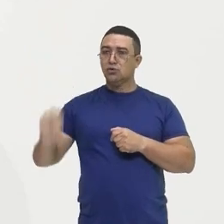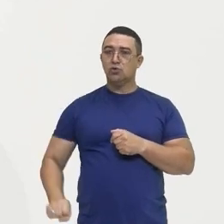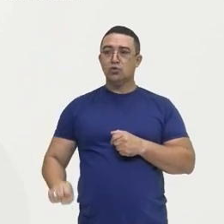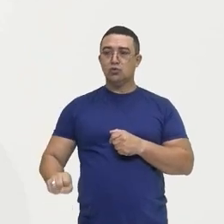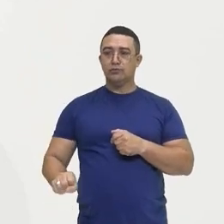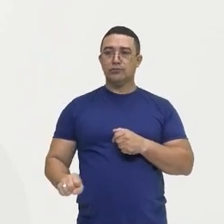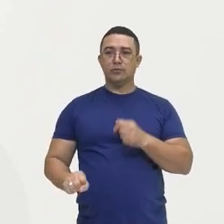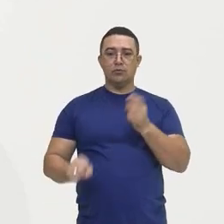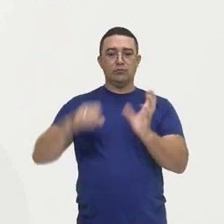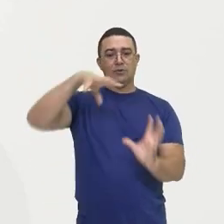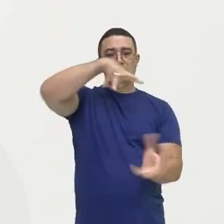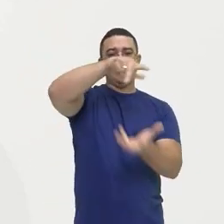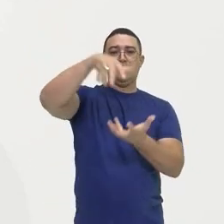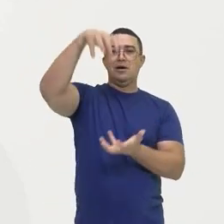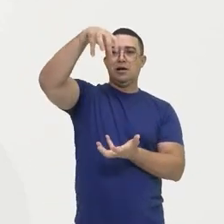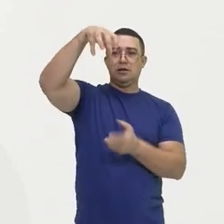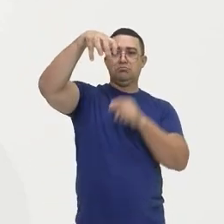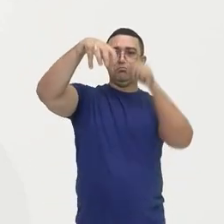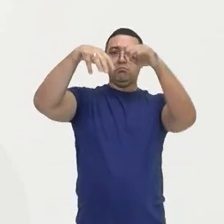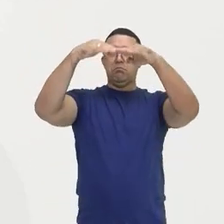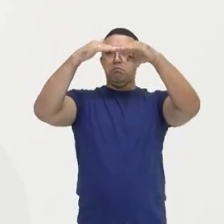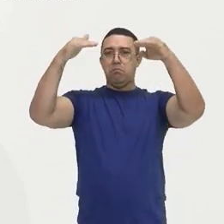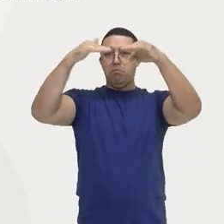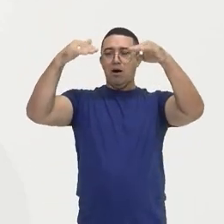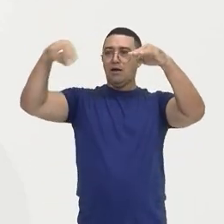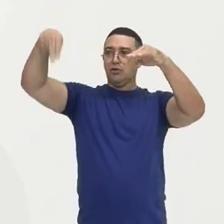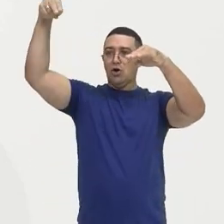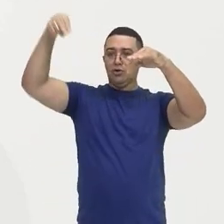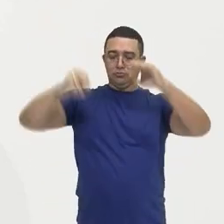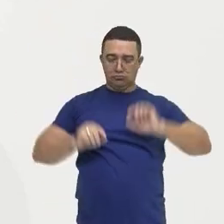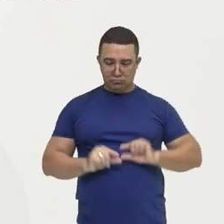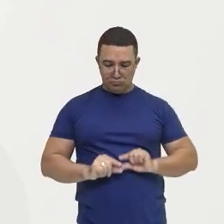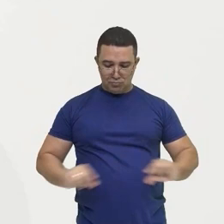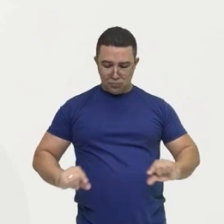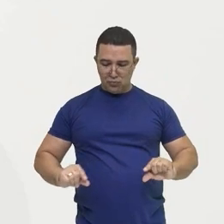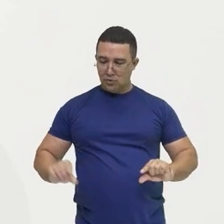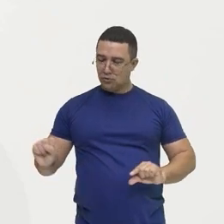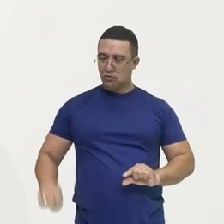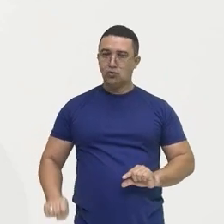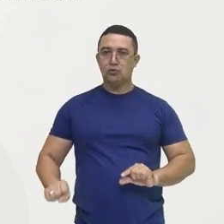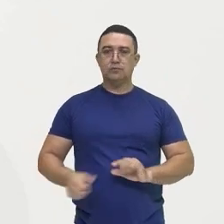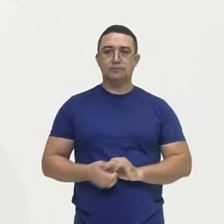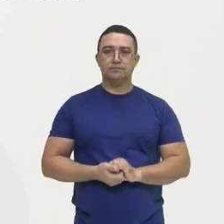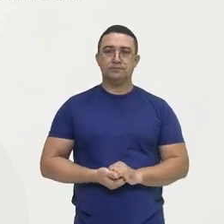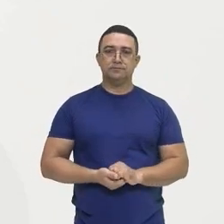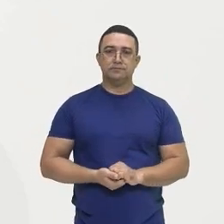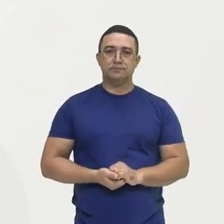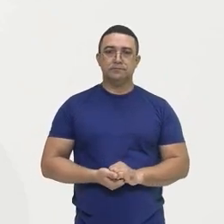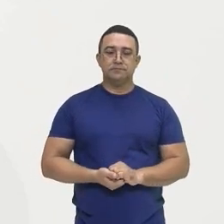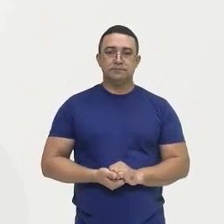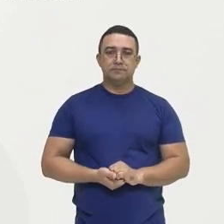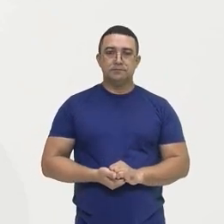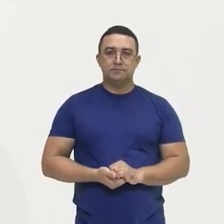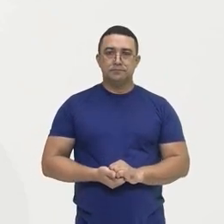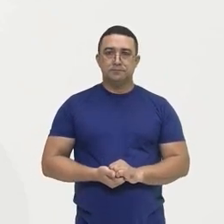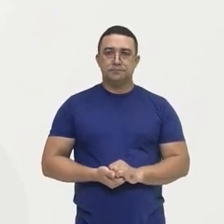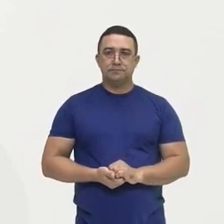no Polo Sul, tá bom? E esse tipo de projeção, ele vai ser largamente utilizado aqui